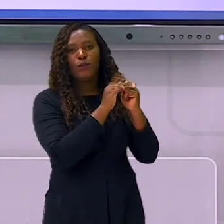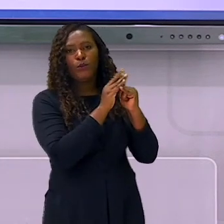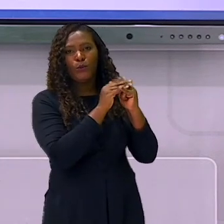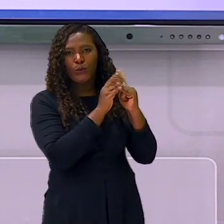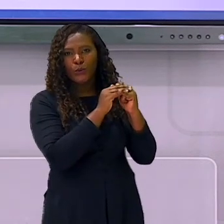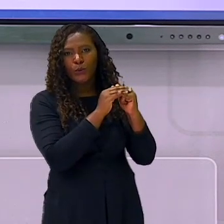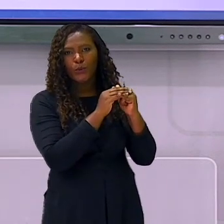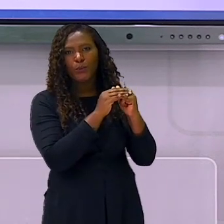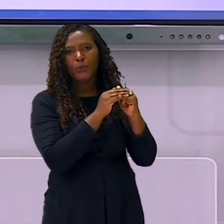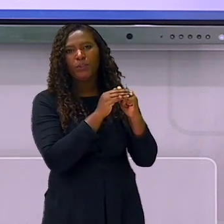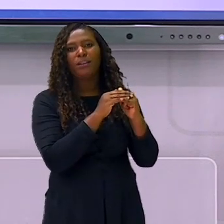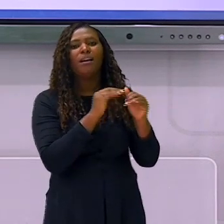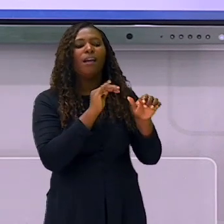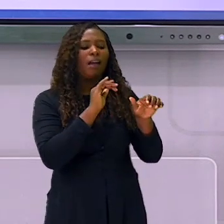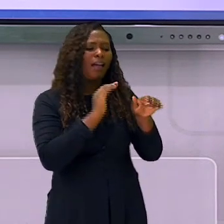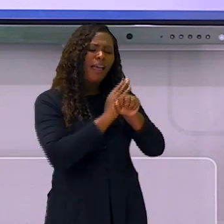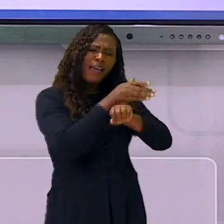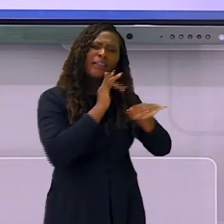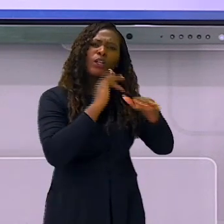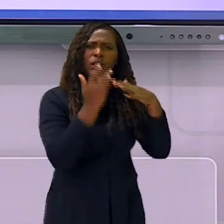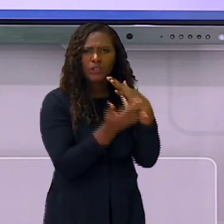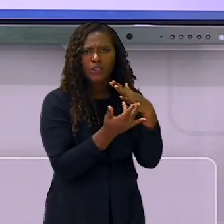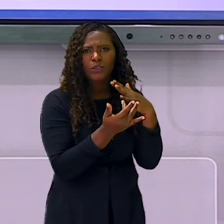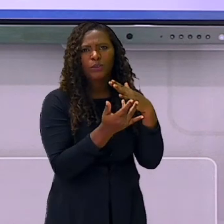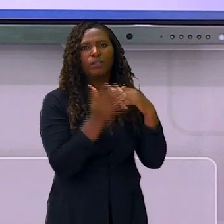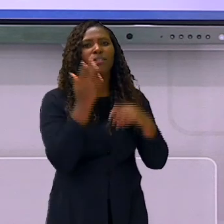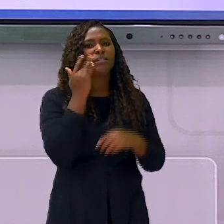do YouTube e acesse nossas redes